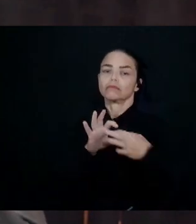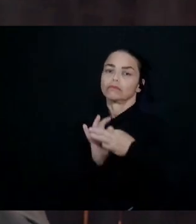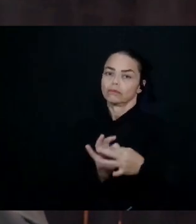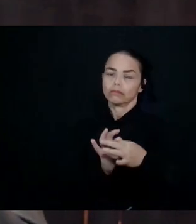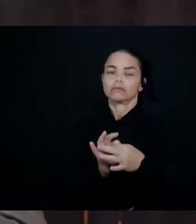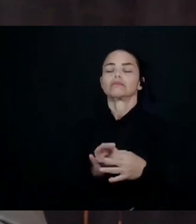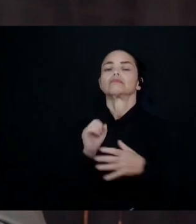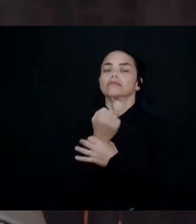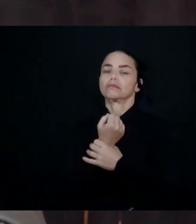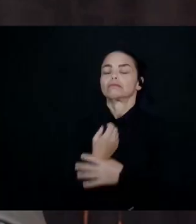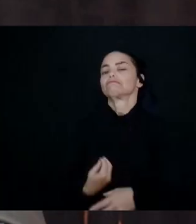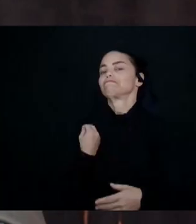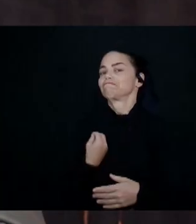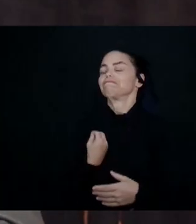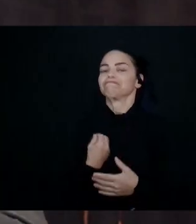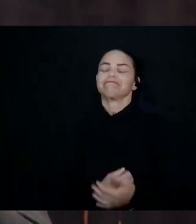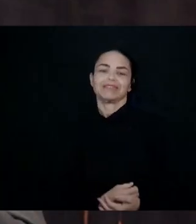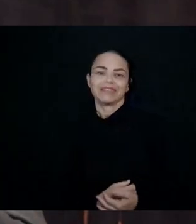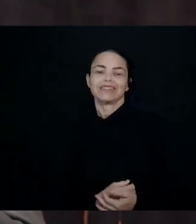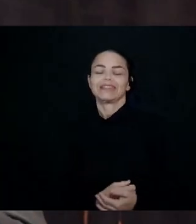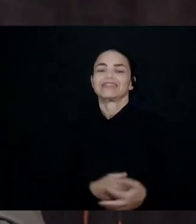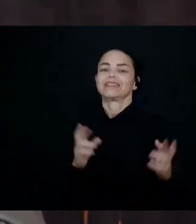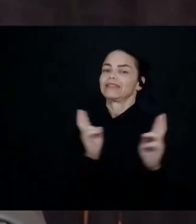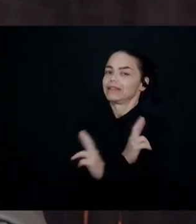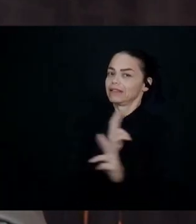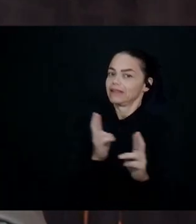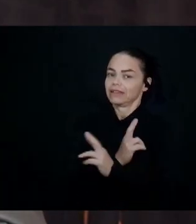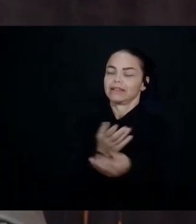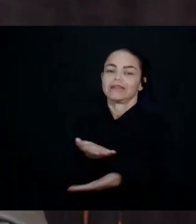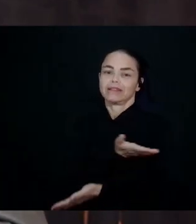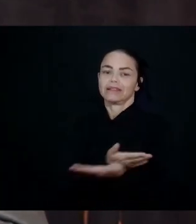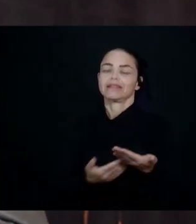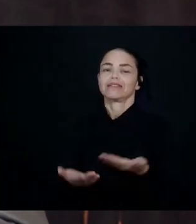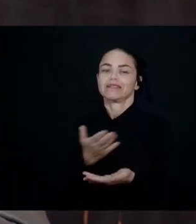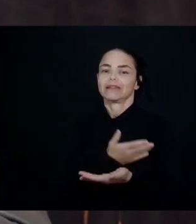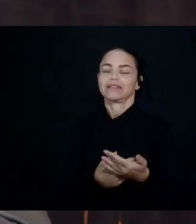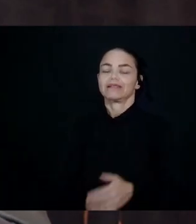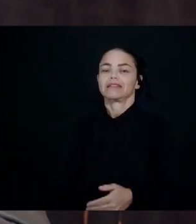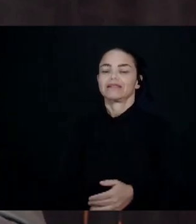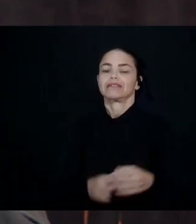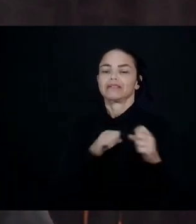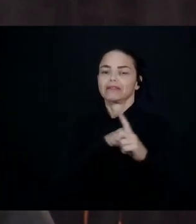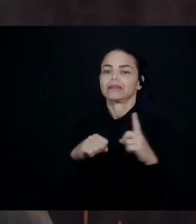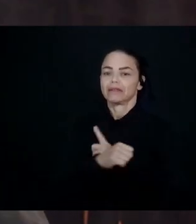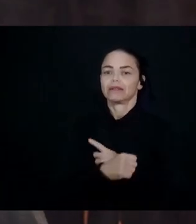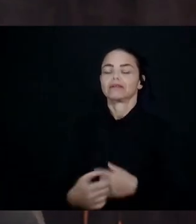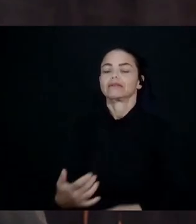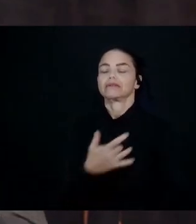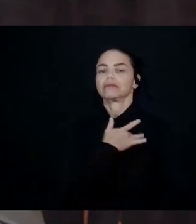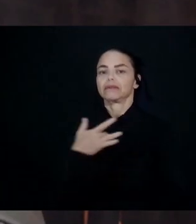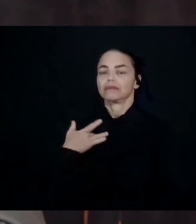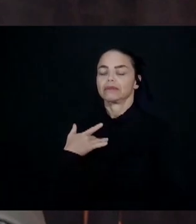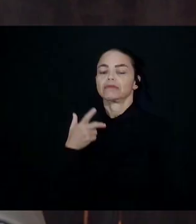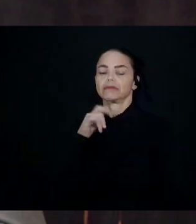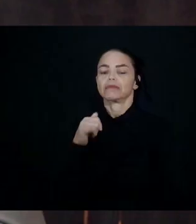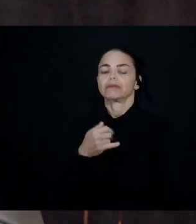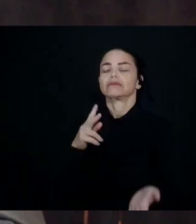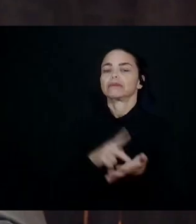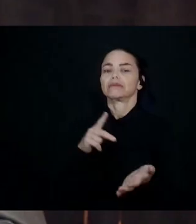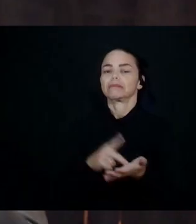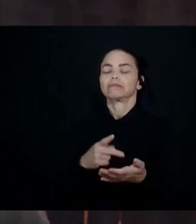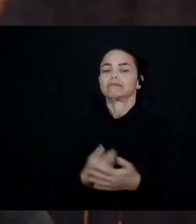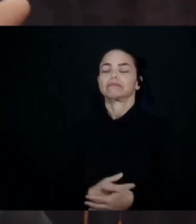viver esse relacionamento, essa interação social de maneira mais saudável. Então, tem que aproveitar mesmo, levar os filhos para